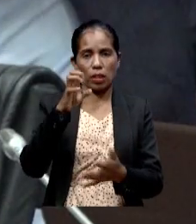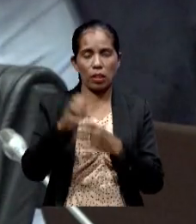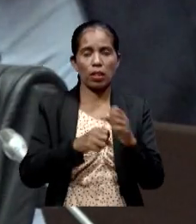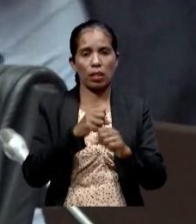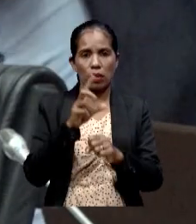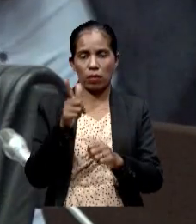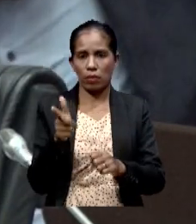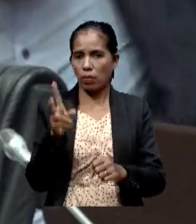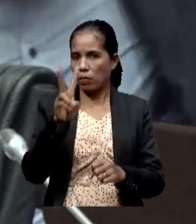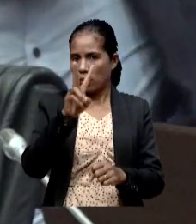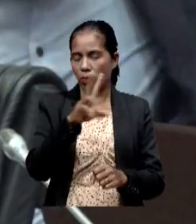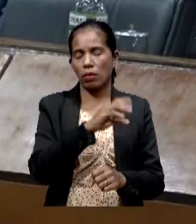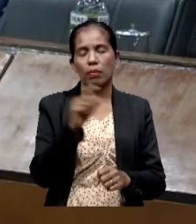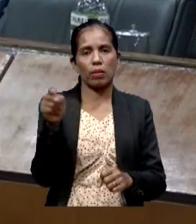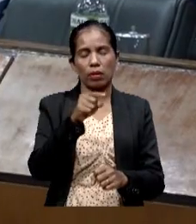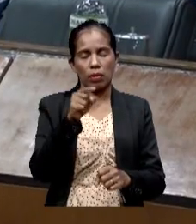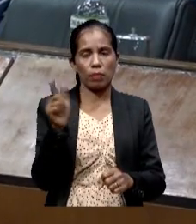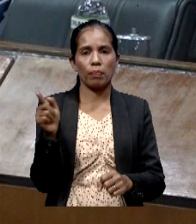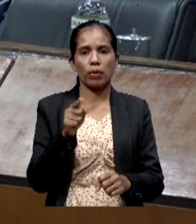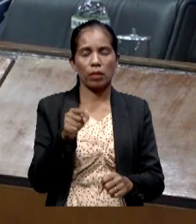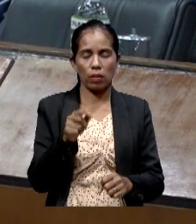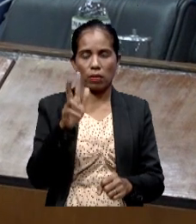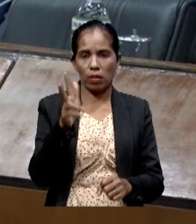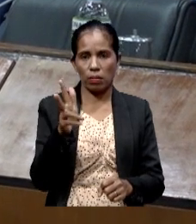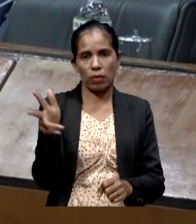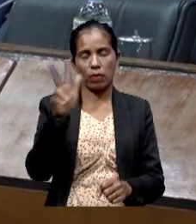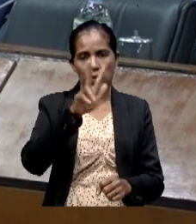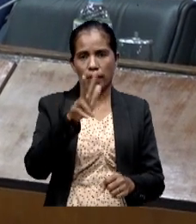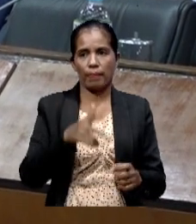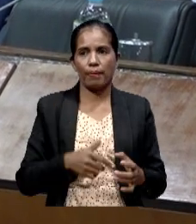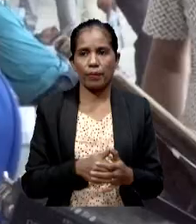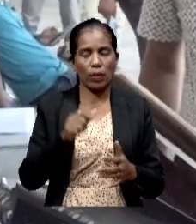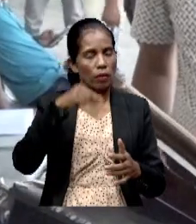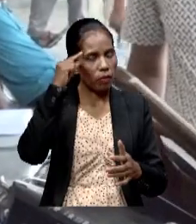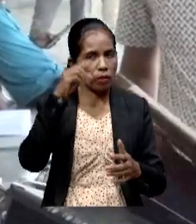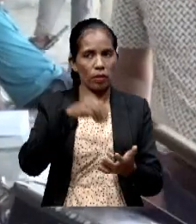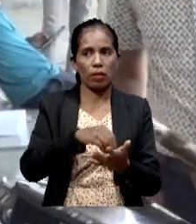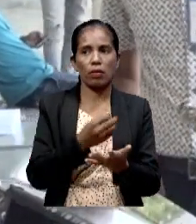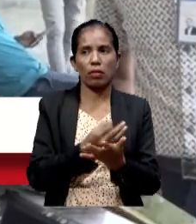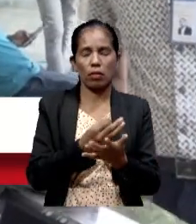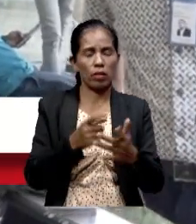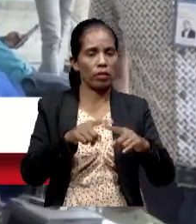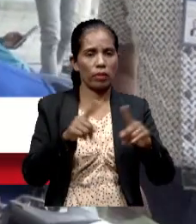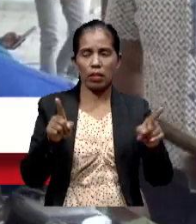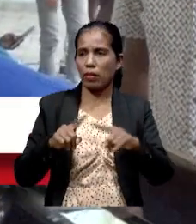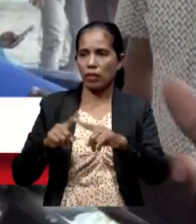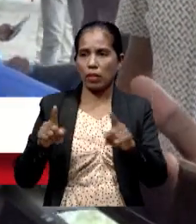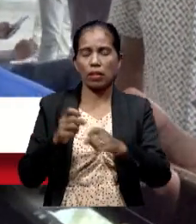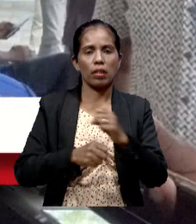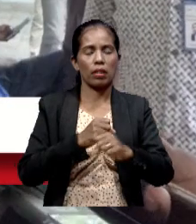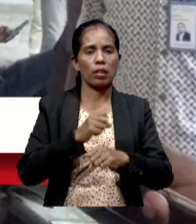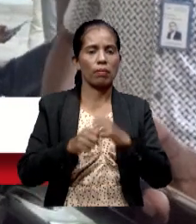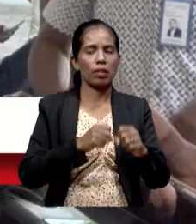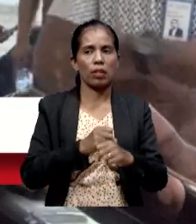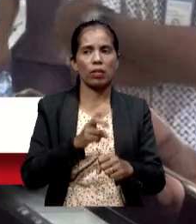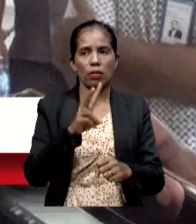rua, foi em 15% tolo nulo resin tolo. Governo irene ba orçamento, né? Da diferença os tinha batida, né?